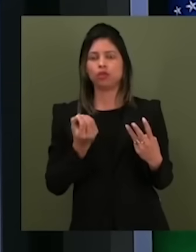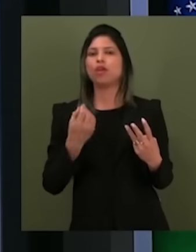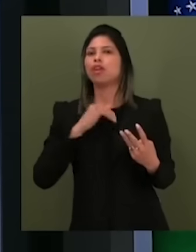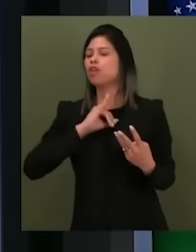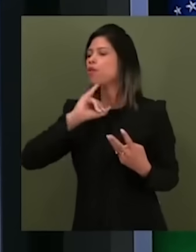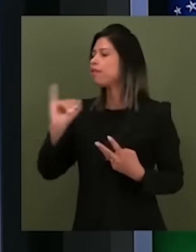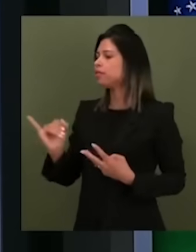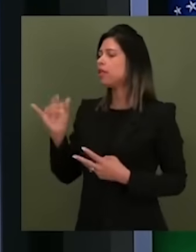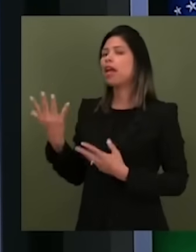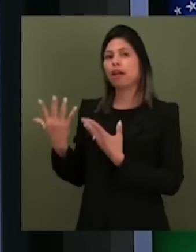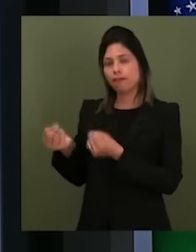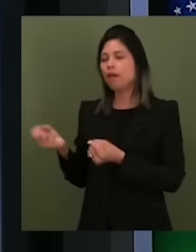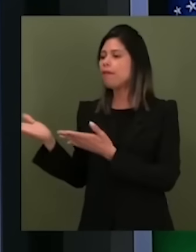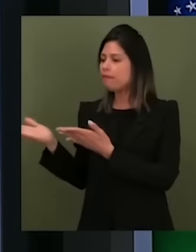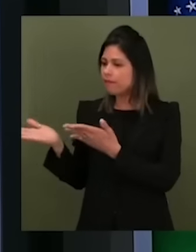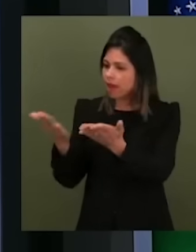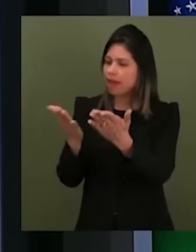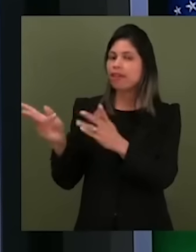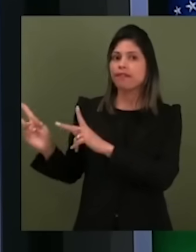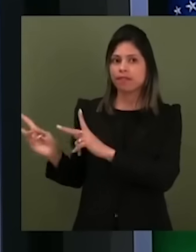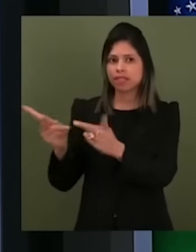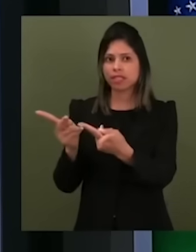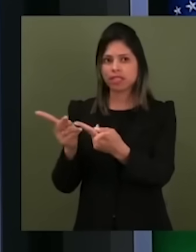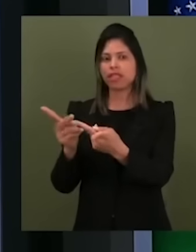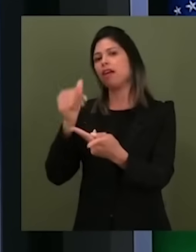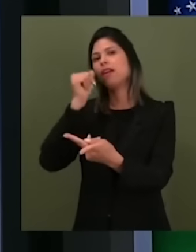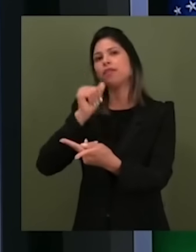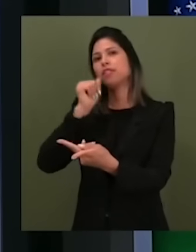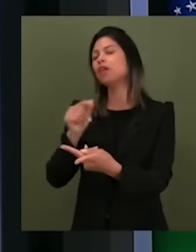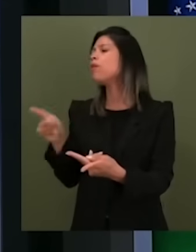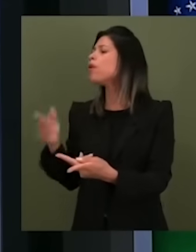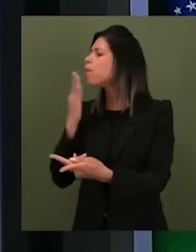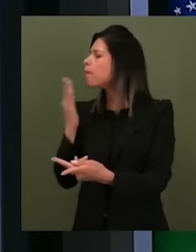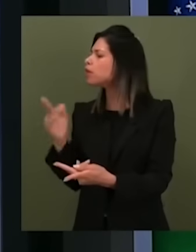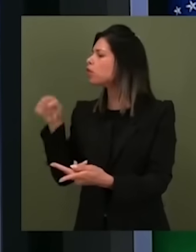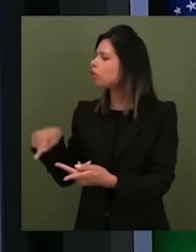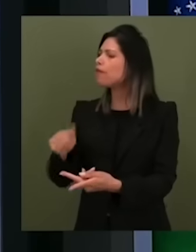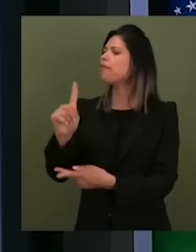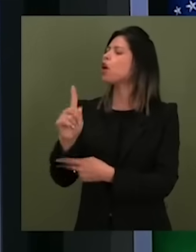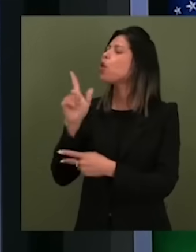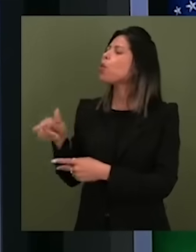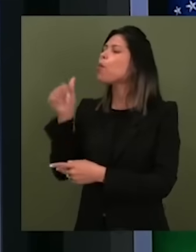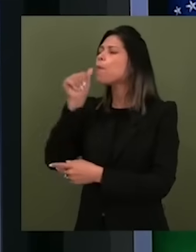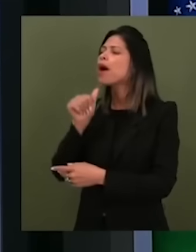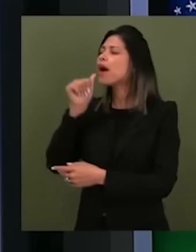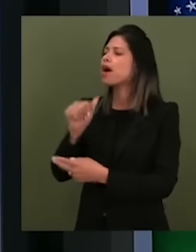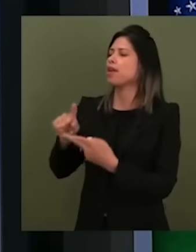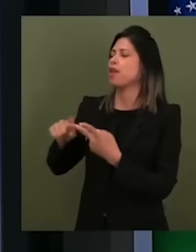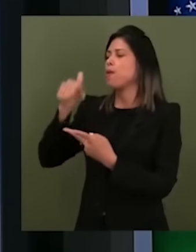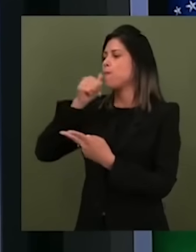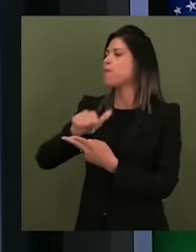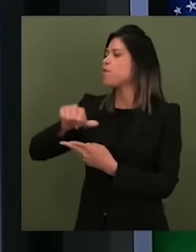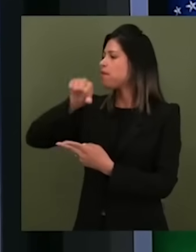visitá-los, vá visitá-las, eu peço à senhora. Vá como mãe, como mulher, para a